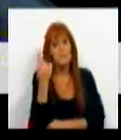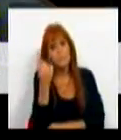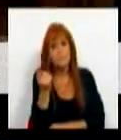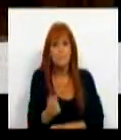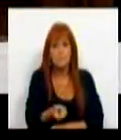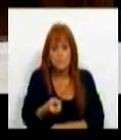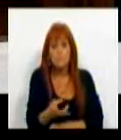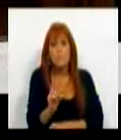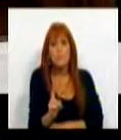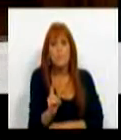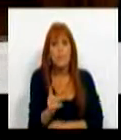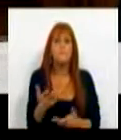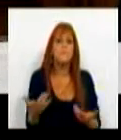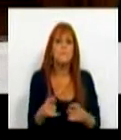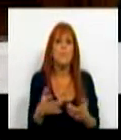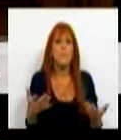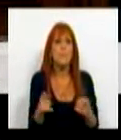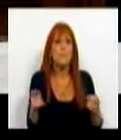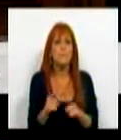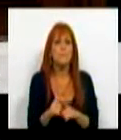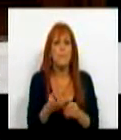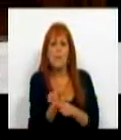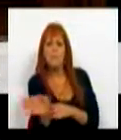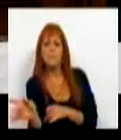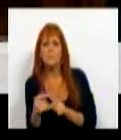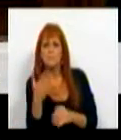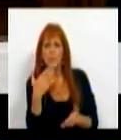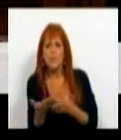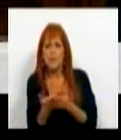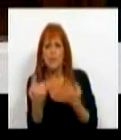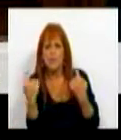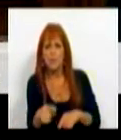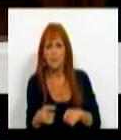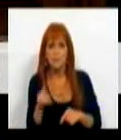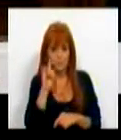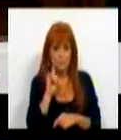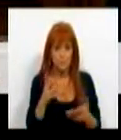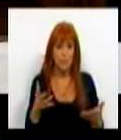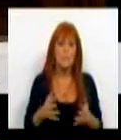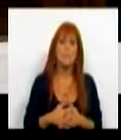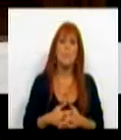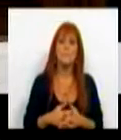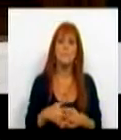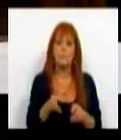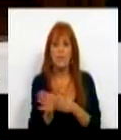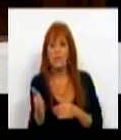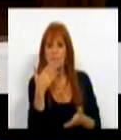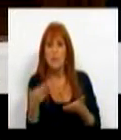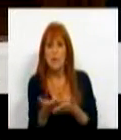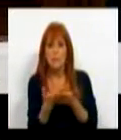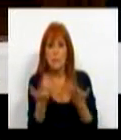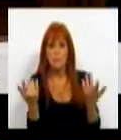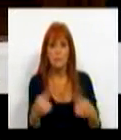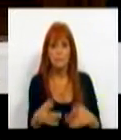delas foi, enfim, há desvios macroeconómicos importantes, há desvios